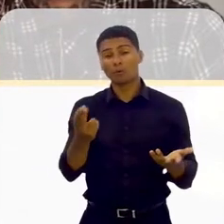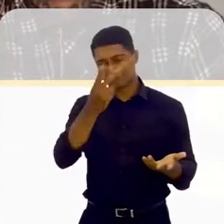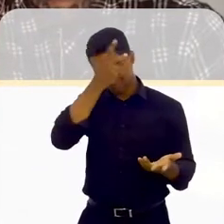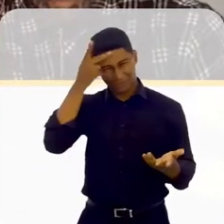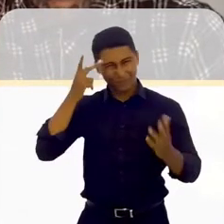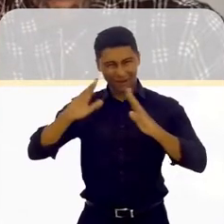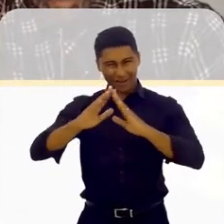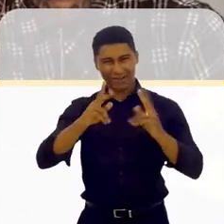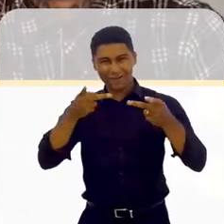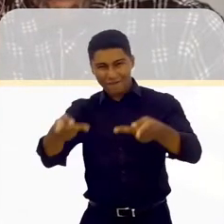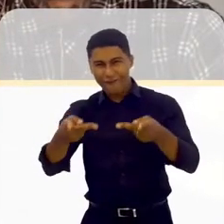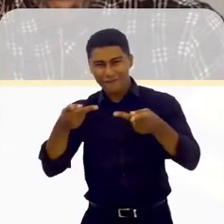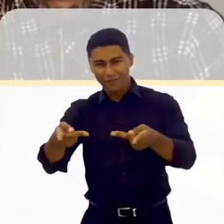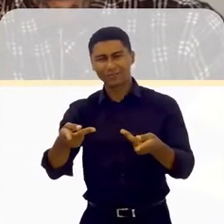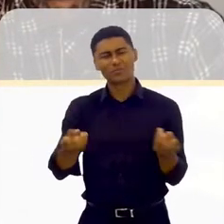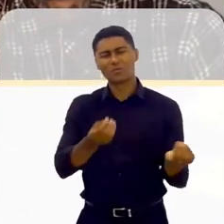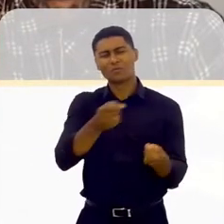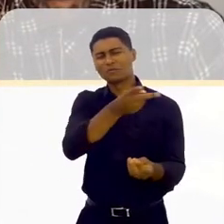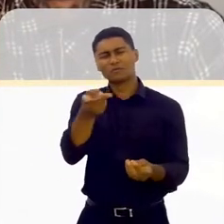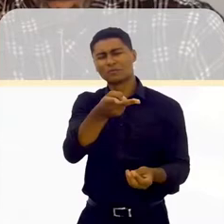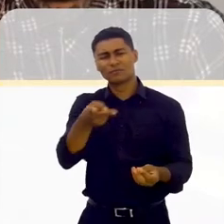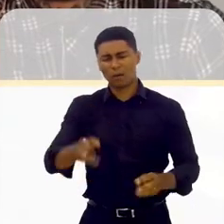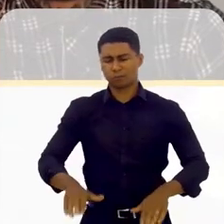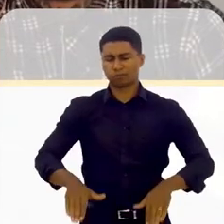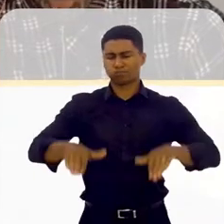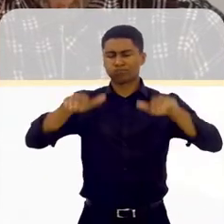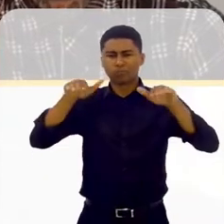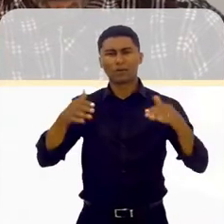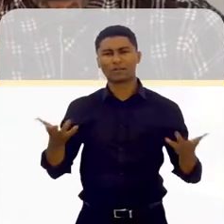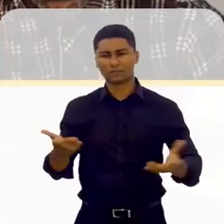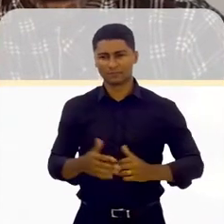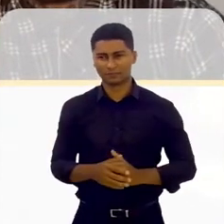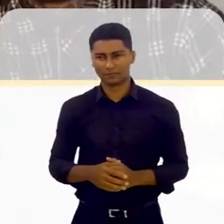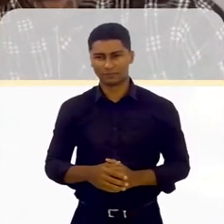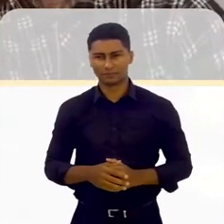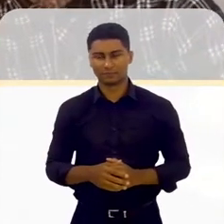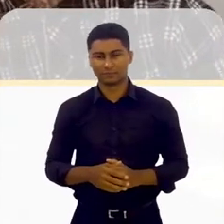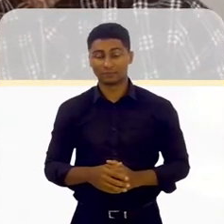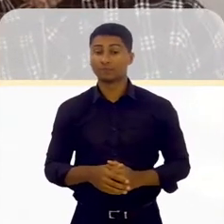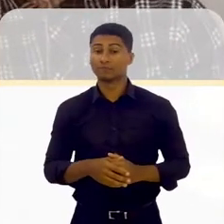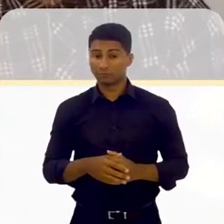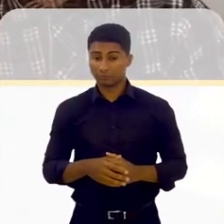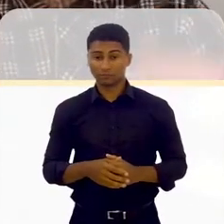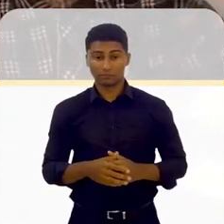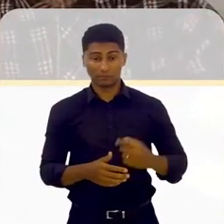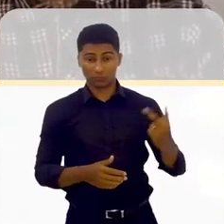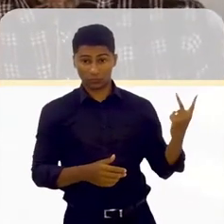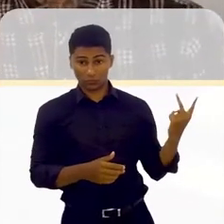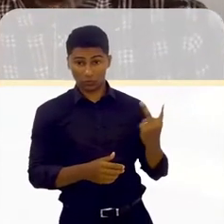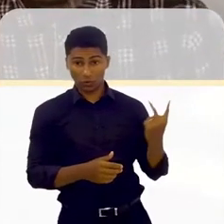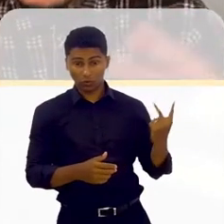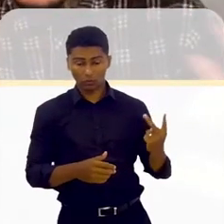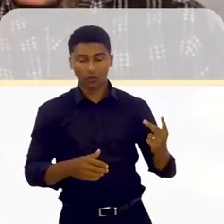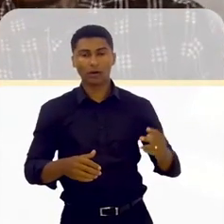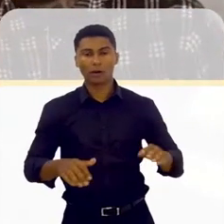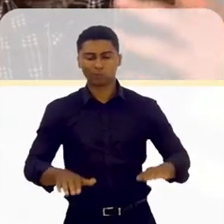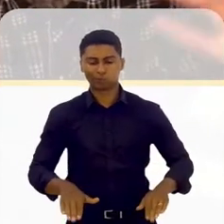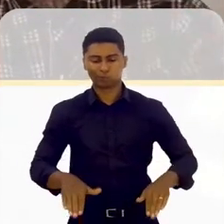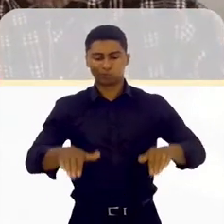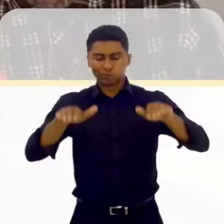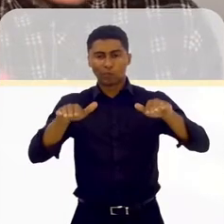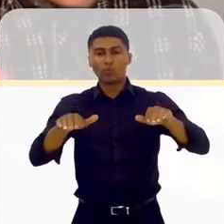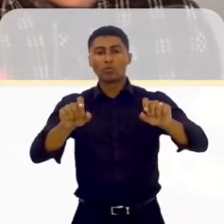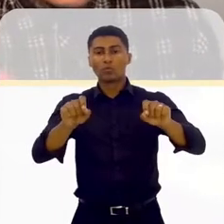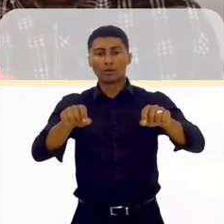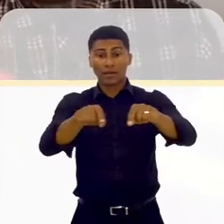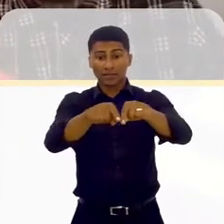essa infância aí em termos musicais? Como a gente cresceu, né, dentro de um quintal onde